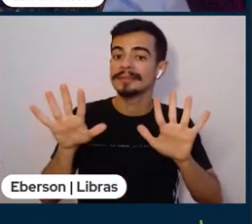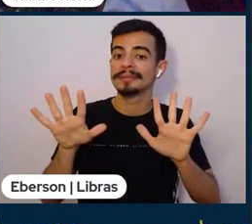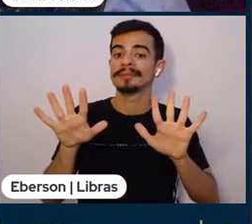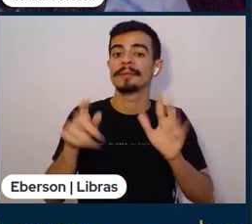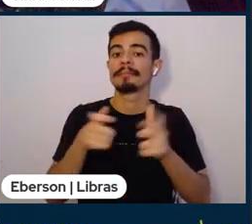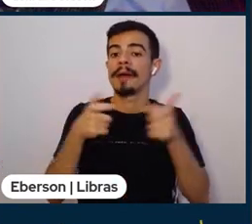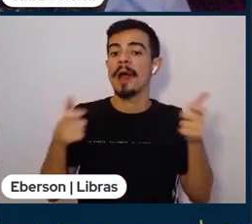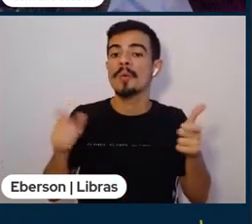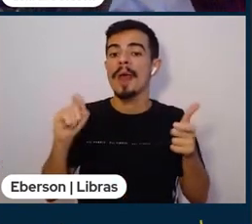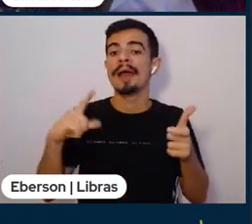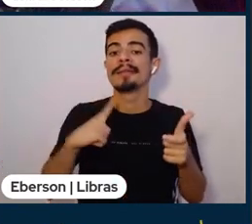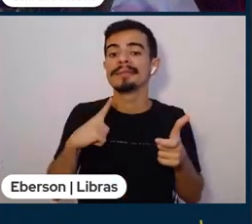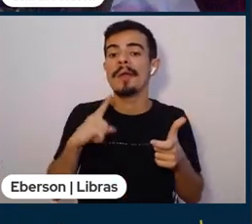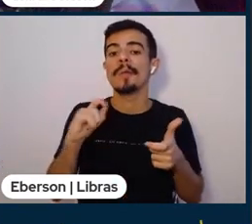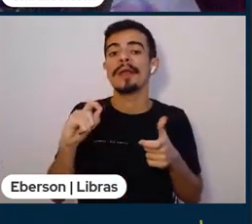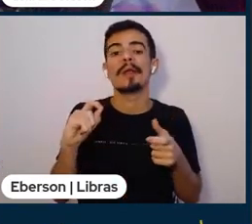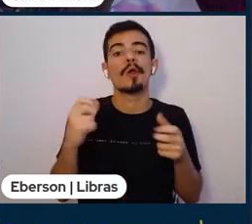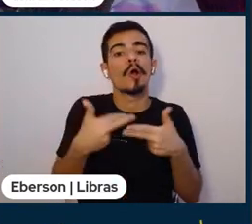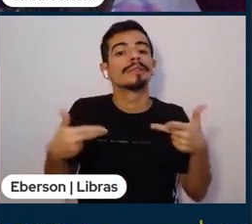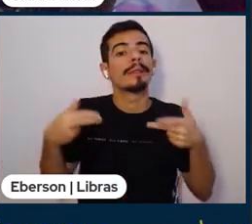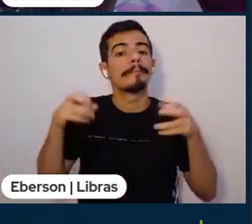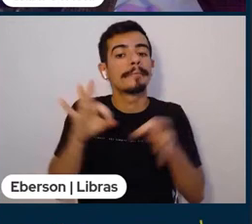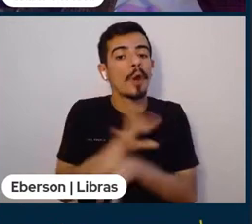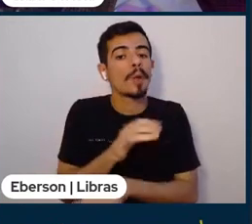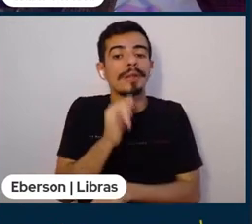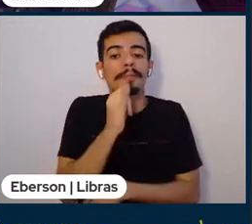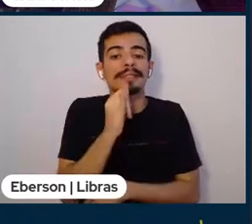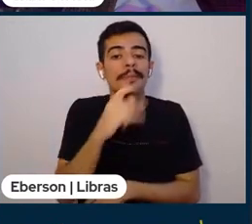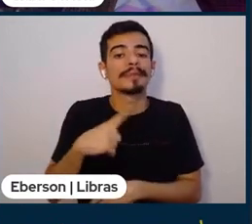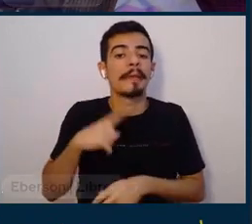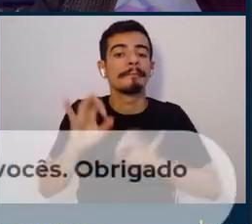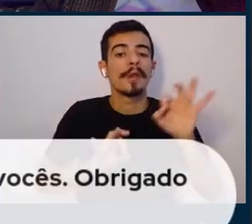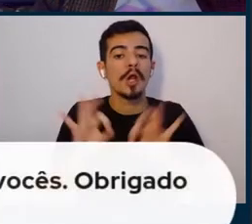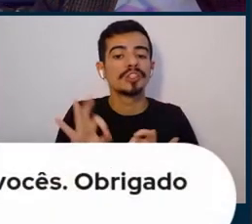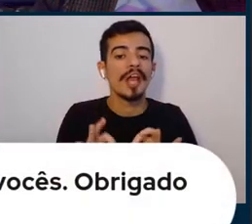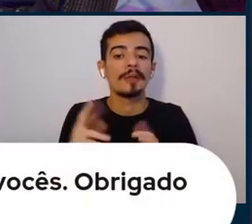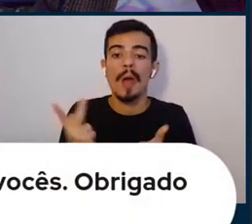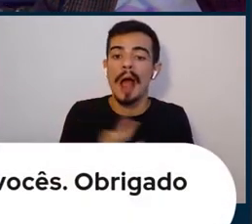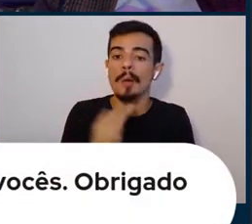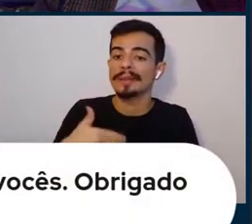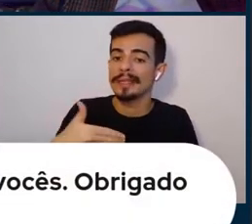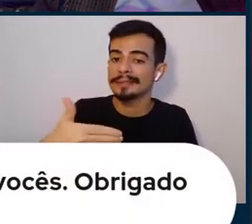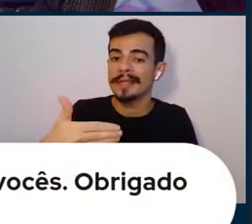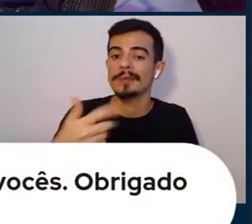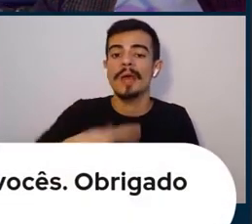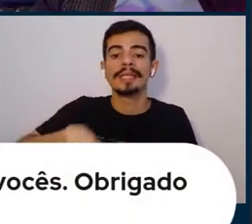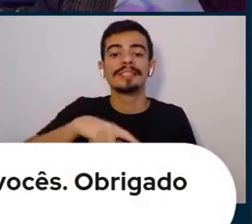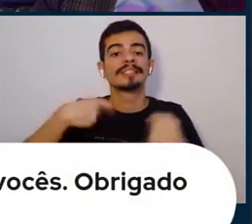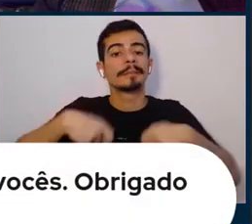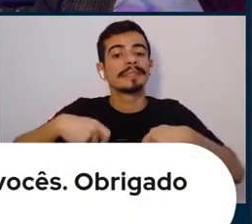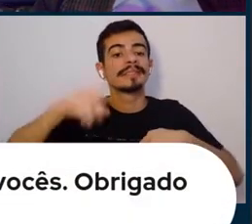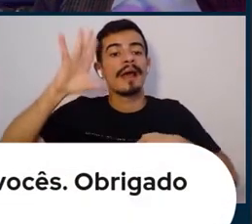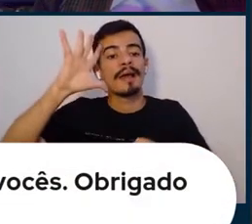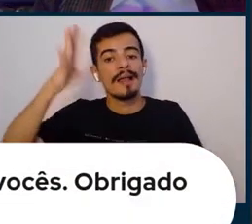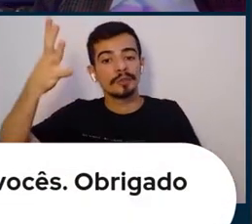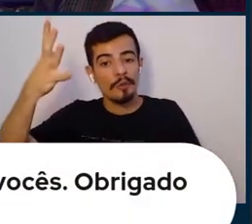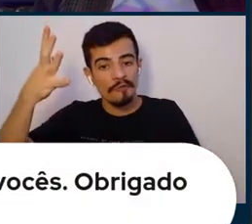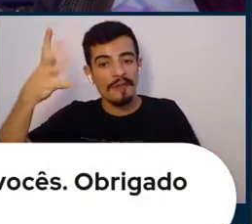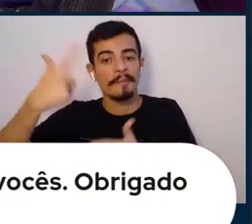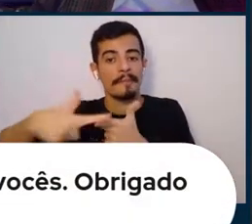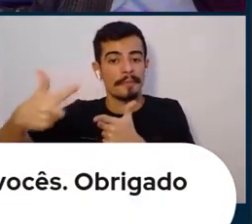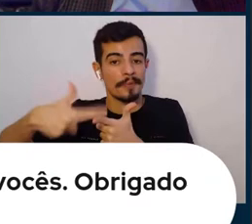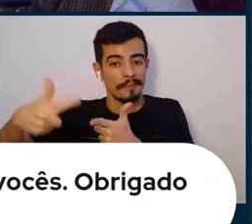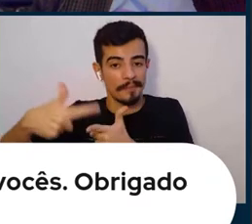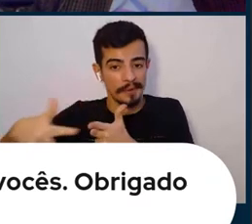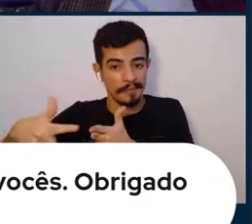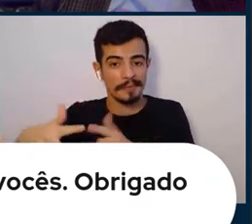vêm prontas. Então, pô, tem um projeto acontecendo e a gente tem que ir lá e resolver aquele problema. E também tem